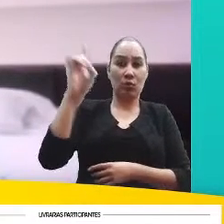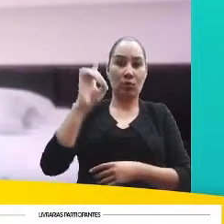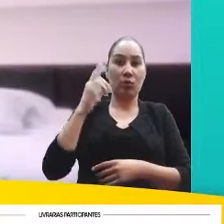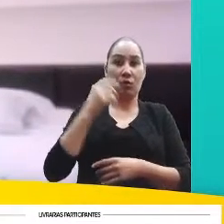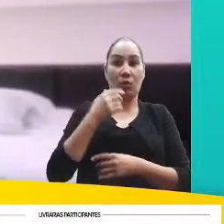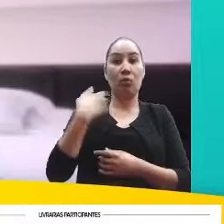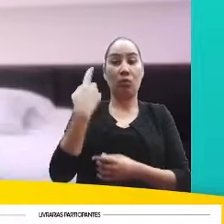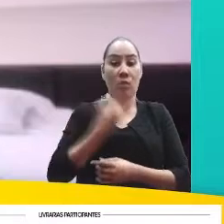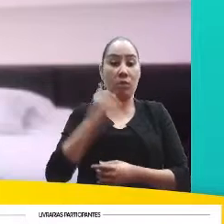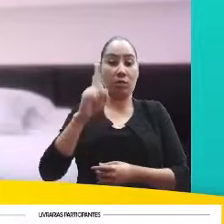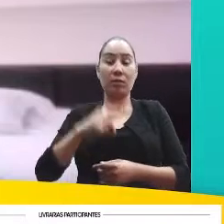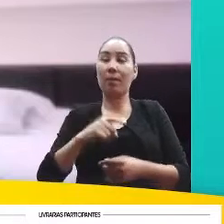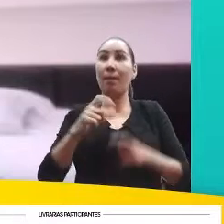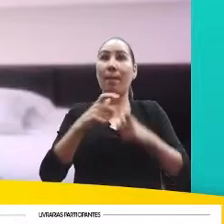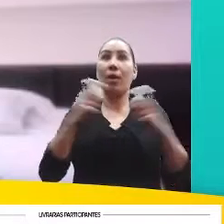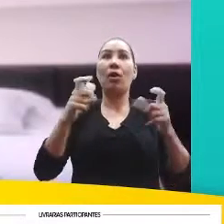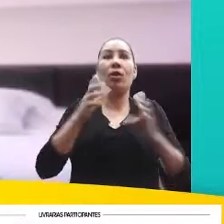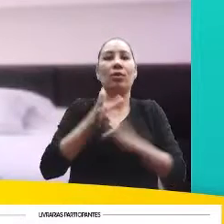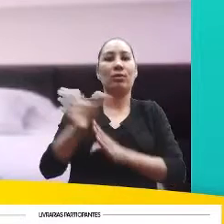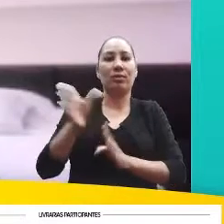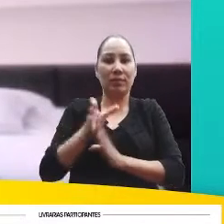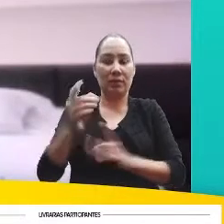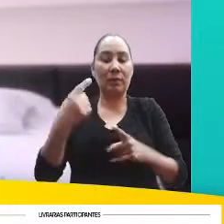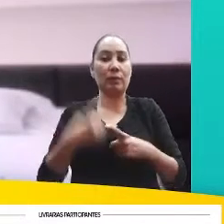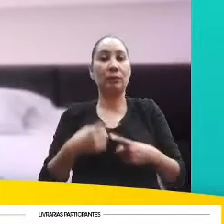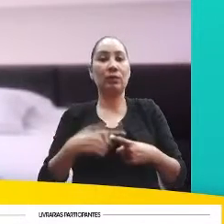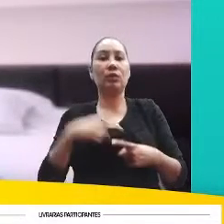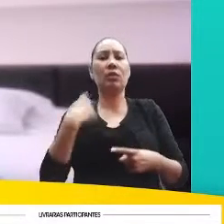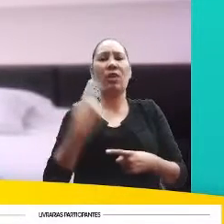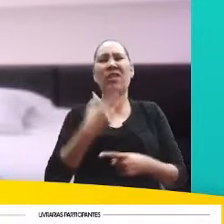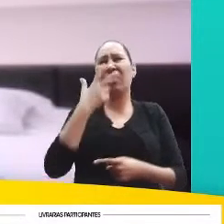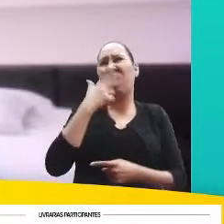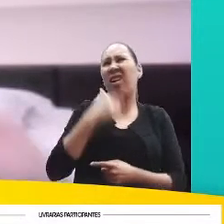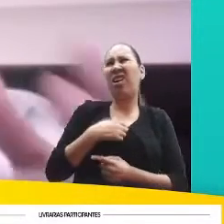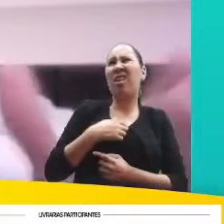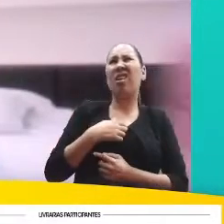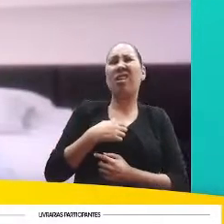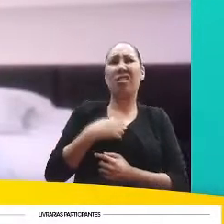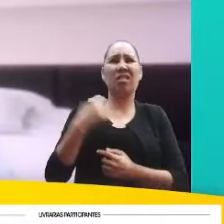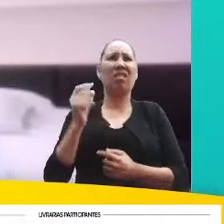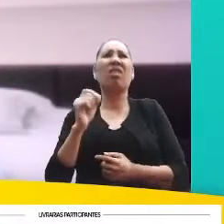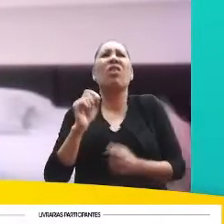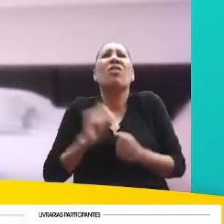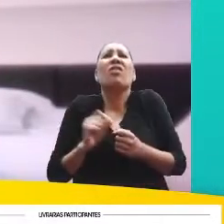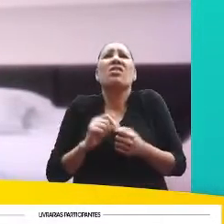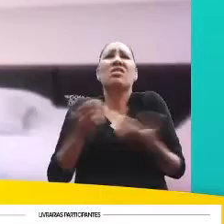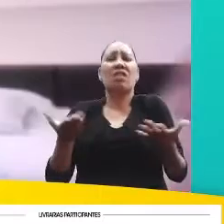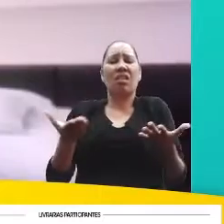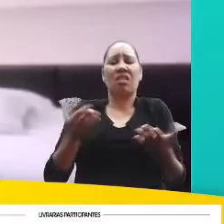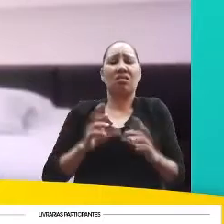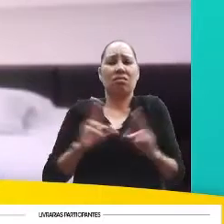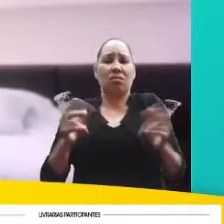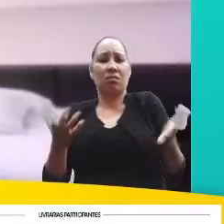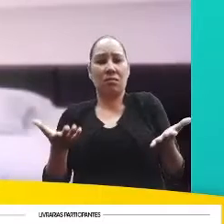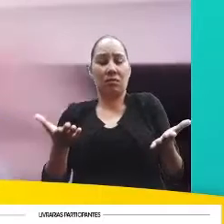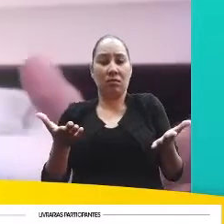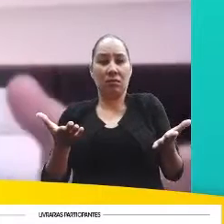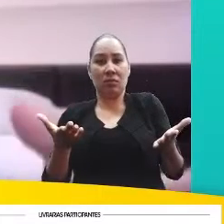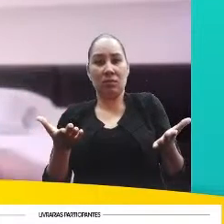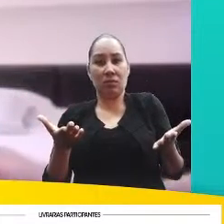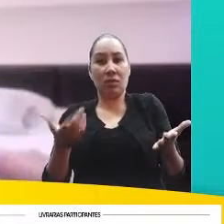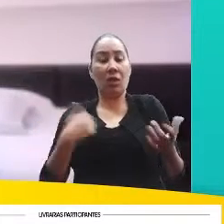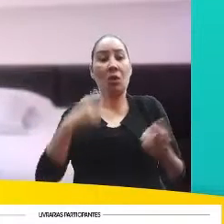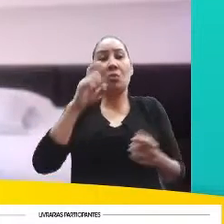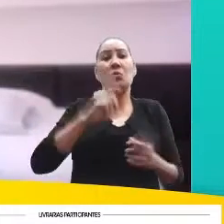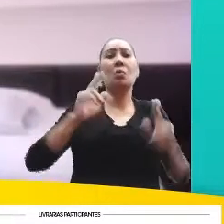seja a maior lição, Bruno. Por quê? Porque a gente se considera pequeno, a gente diz assim, mas o que eu vou fazer de diferente? Eu